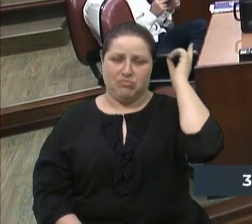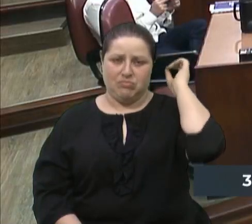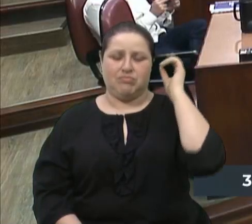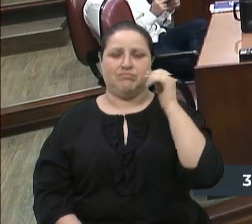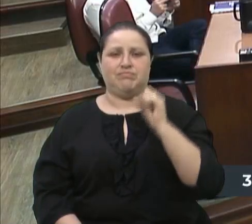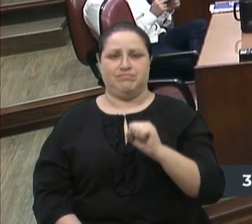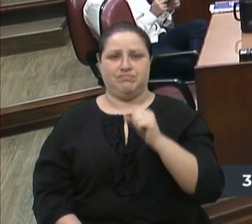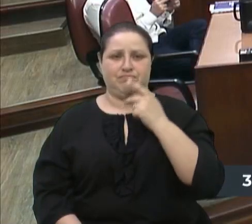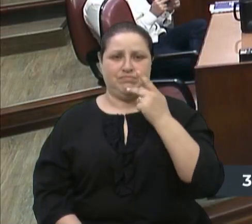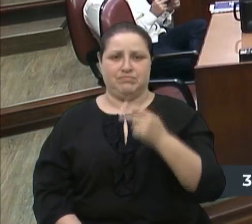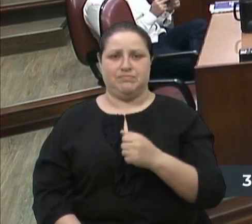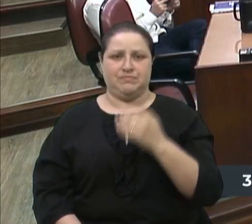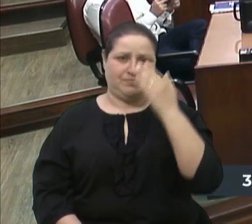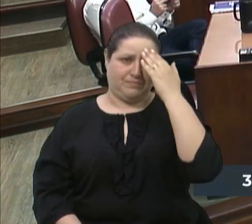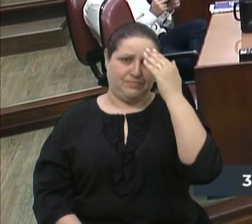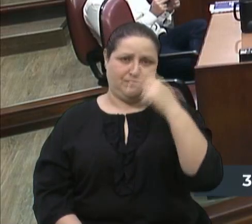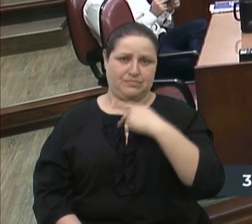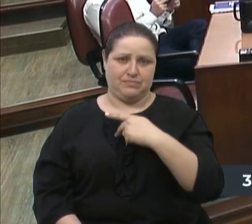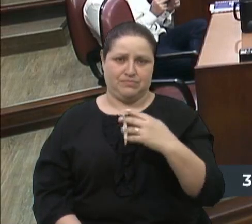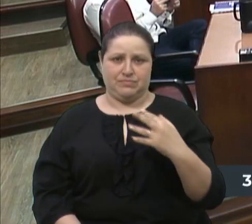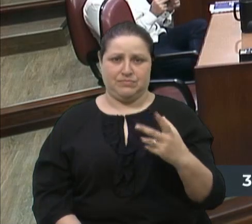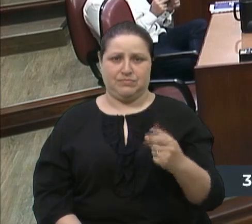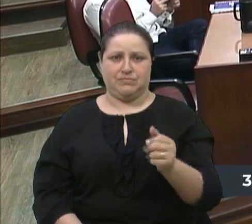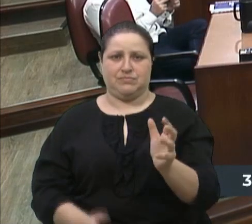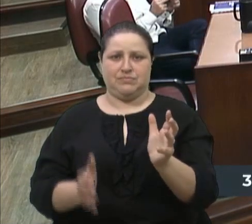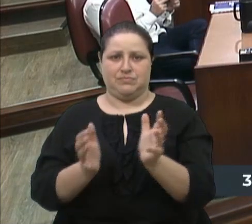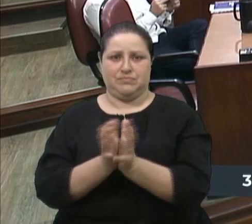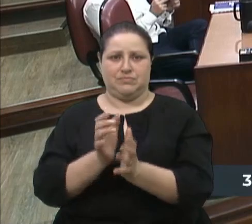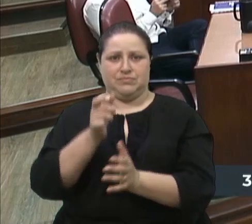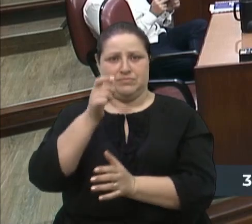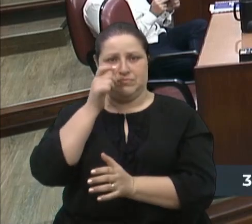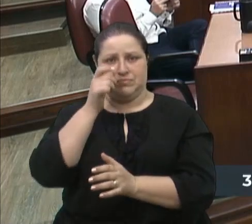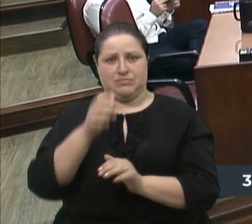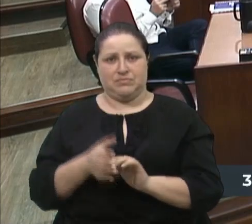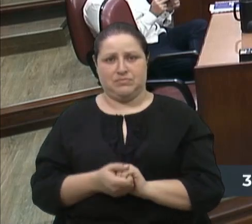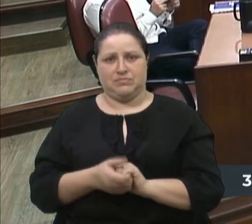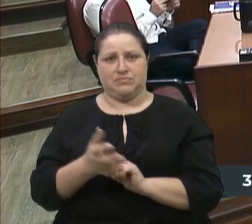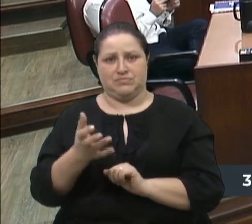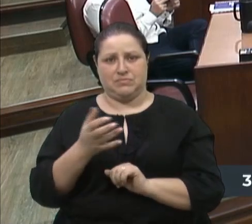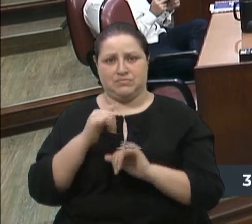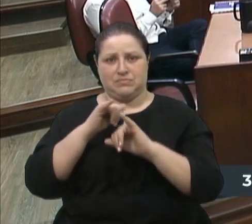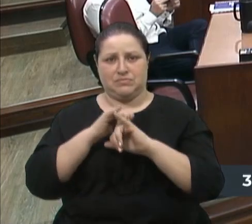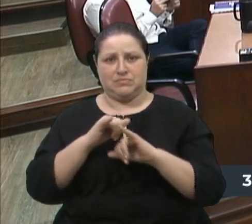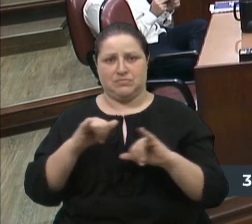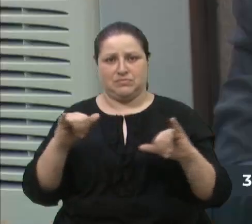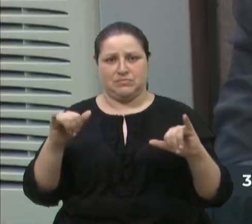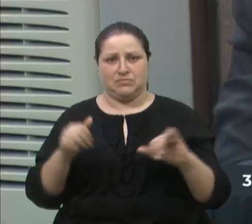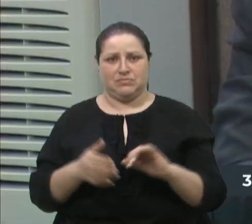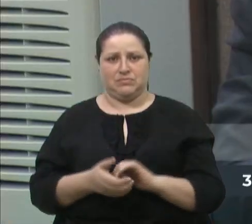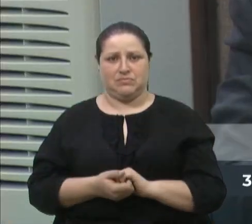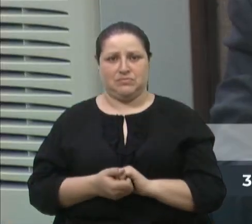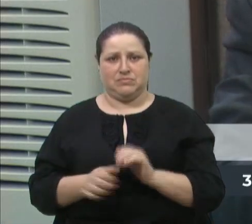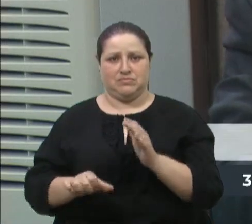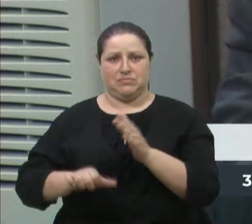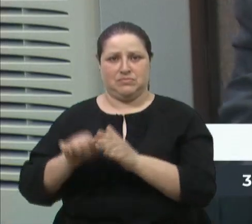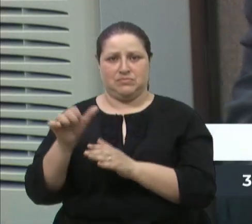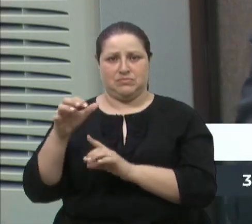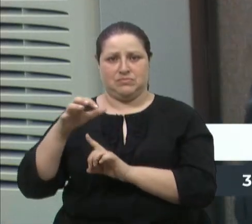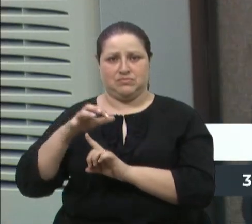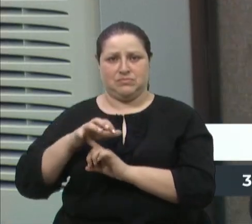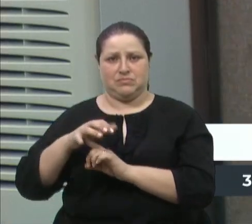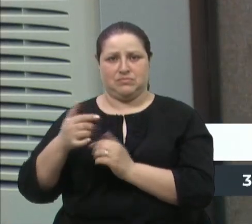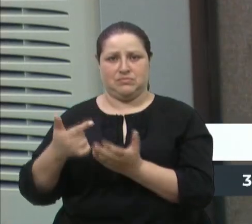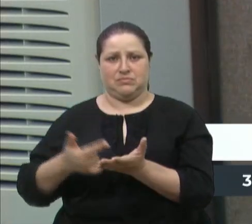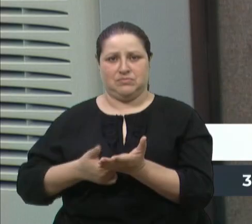Obrigado, presidente, nobres colegas, todos que nos assistem. Gostaria de divulgar aqui a primeira feira do